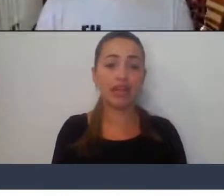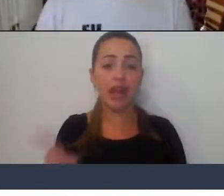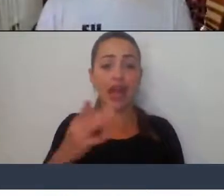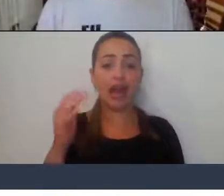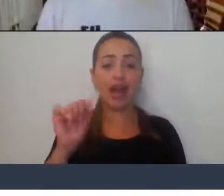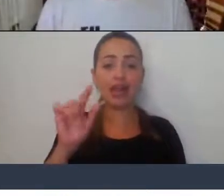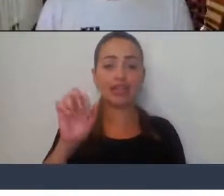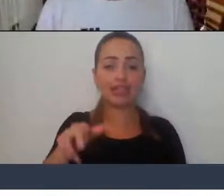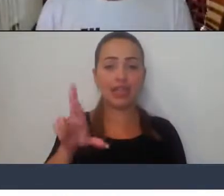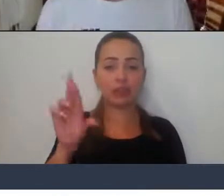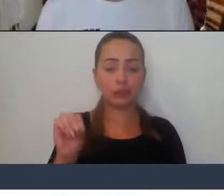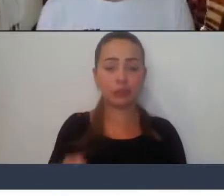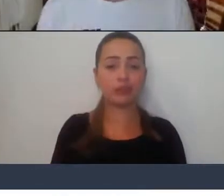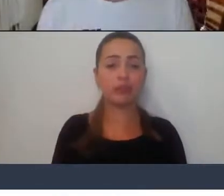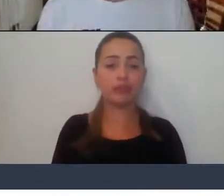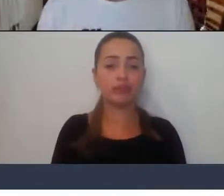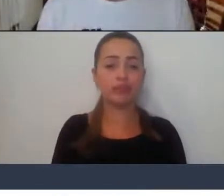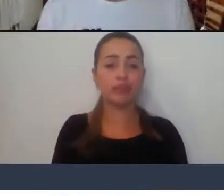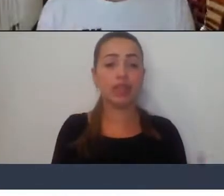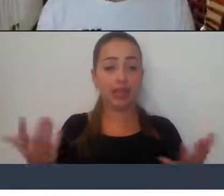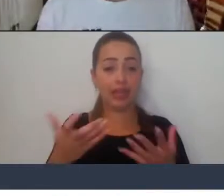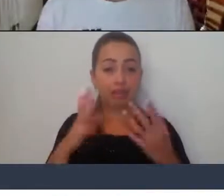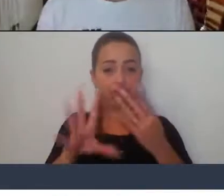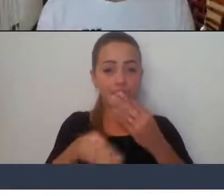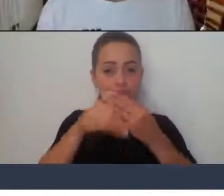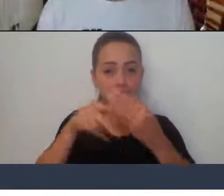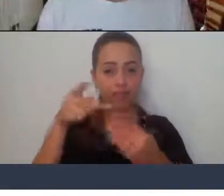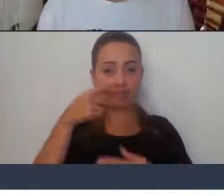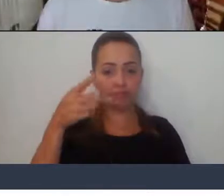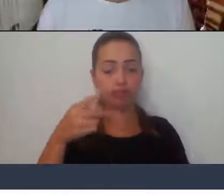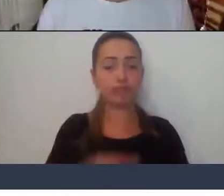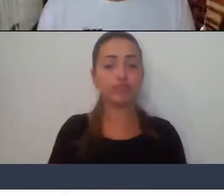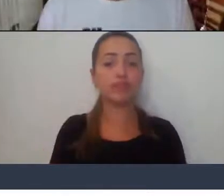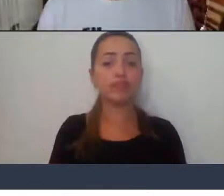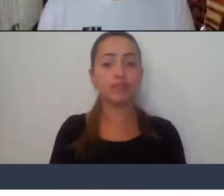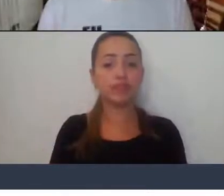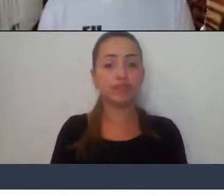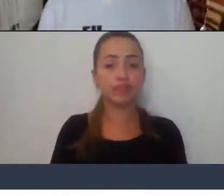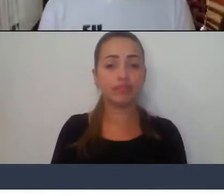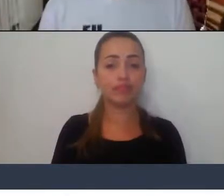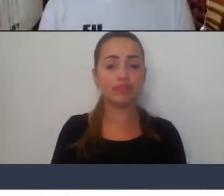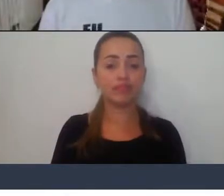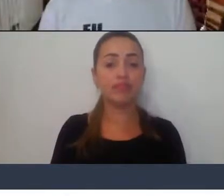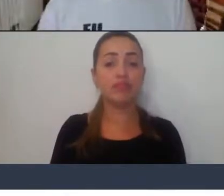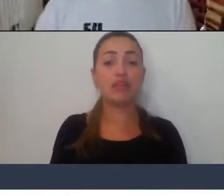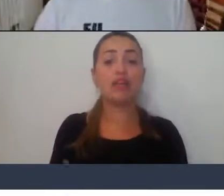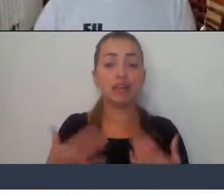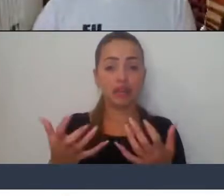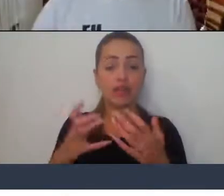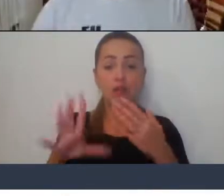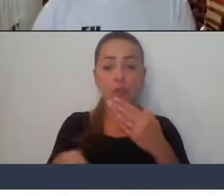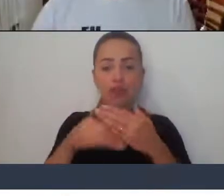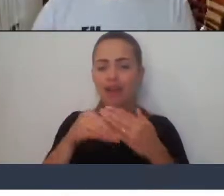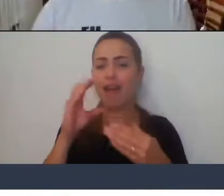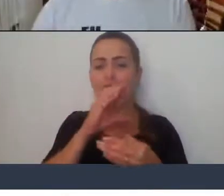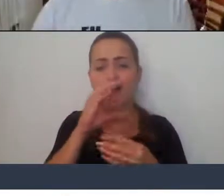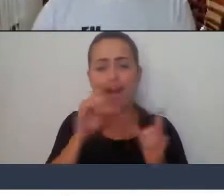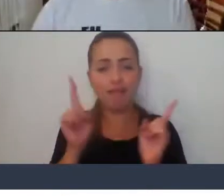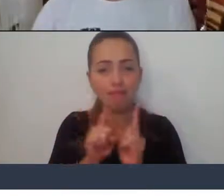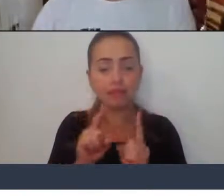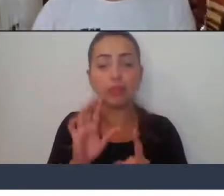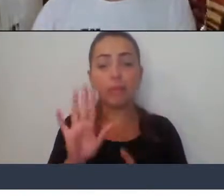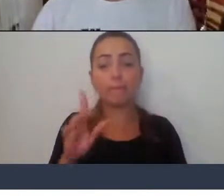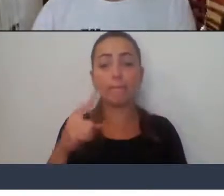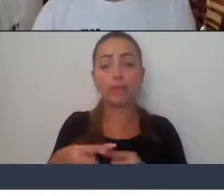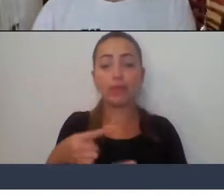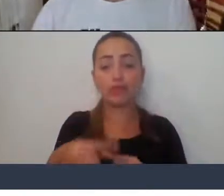desculpa. Isso, Alessandro, quer complementar a fala? É com o Alessandro, eu queria complementar muito rapidamente, e no sentido